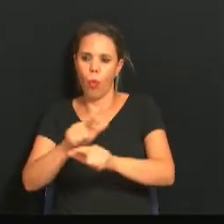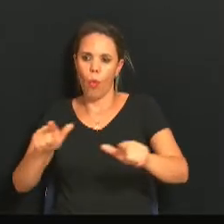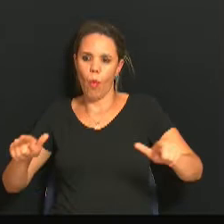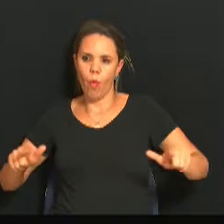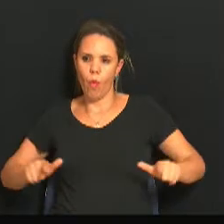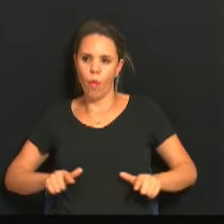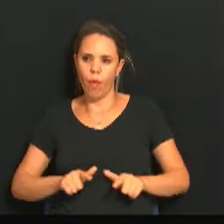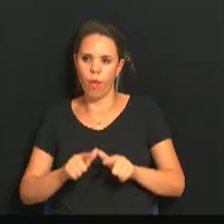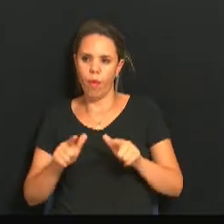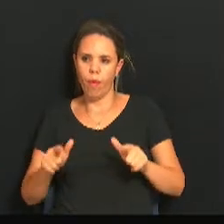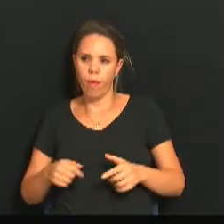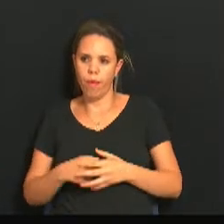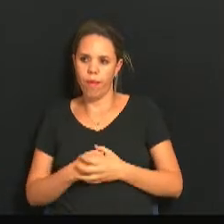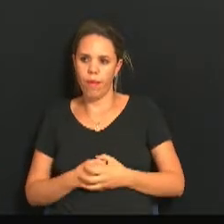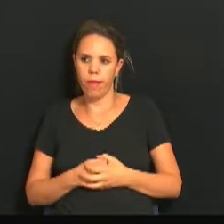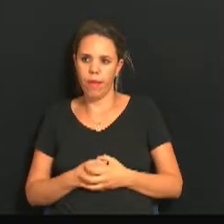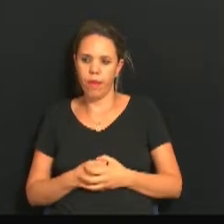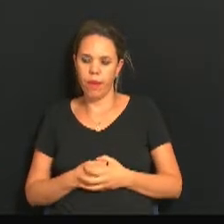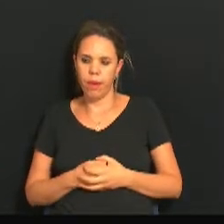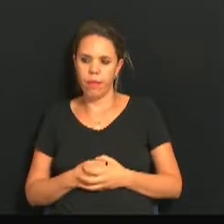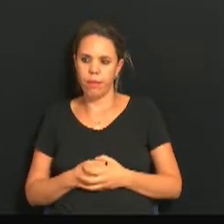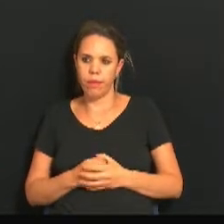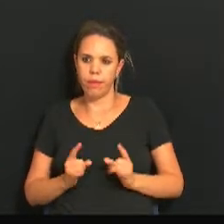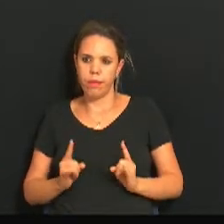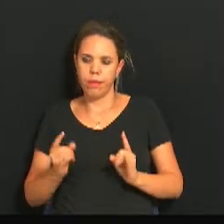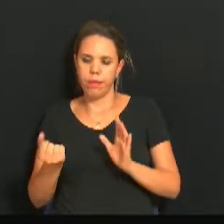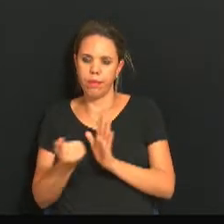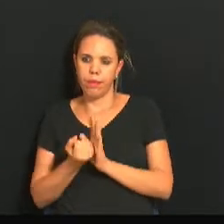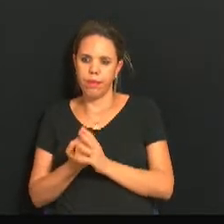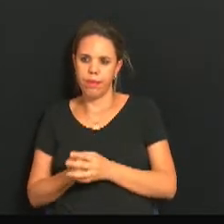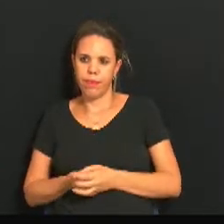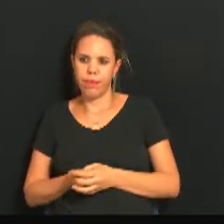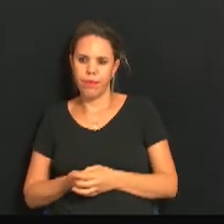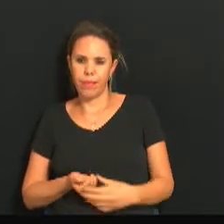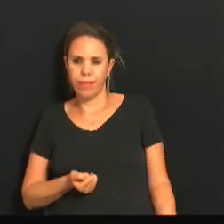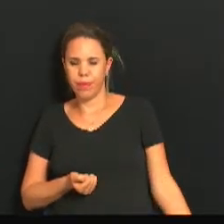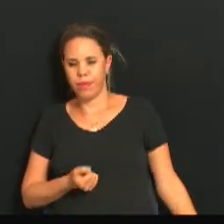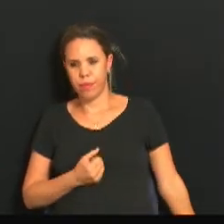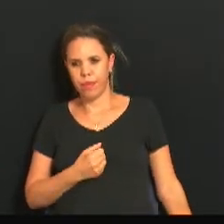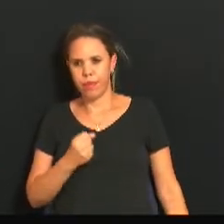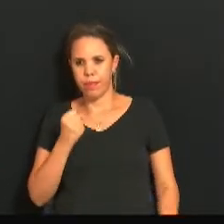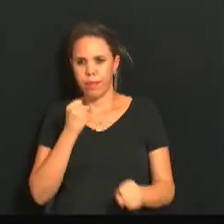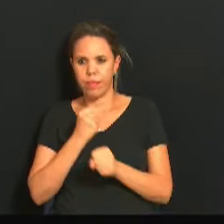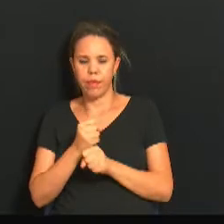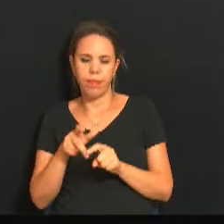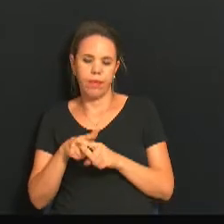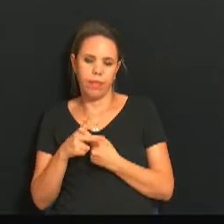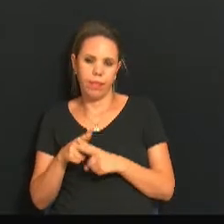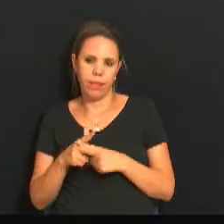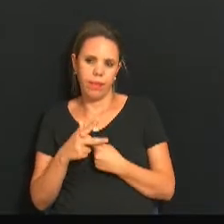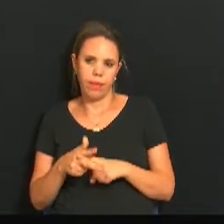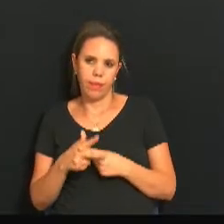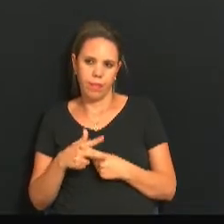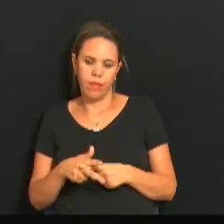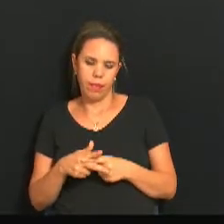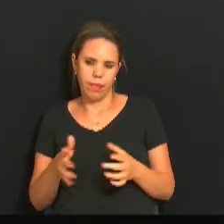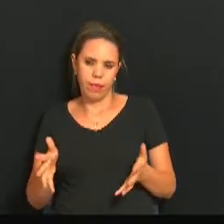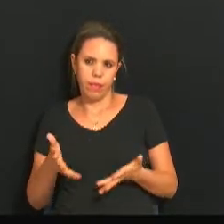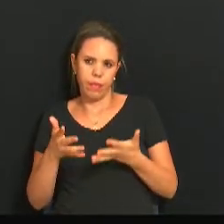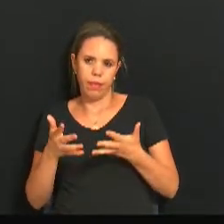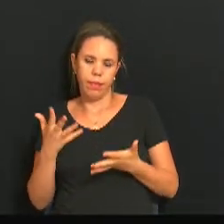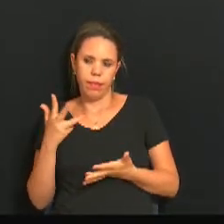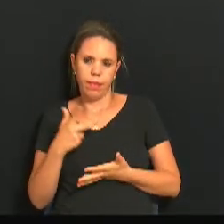e mantenho também a questão do patrimônio histórico aqueles barracões seja instaurado para da vida para cidade para ficar uma coisa